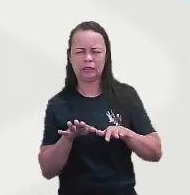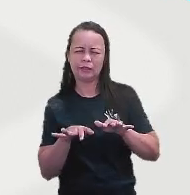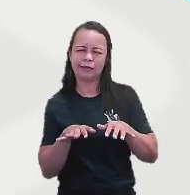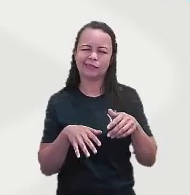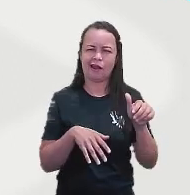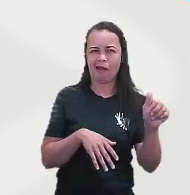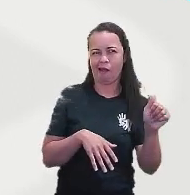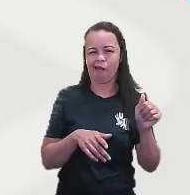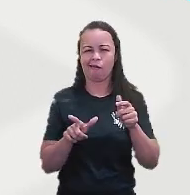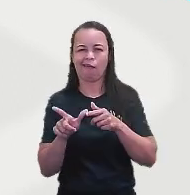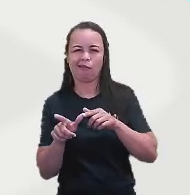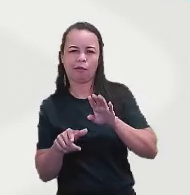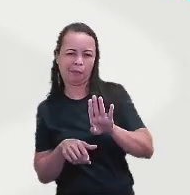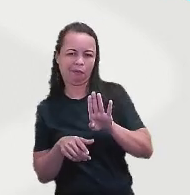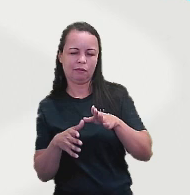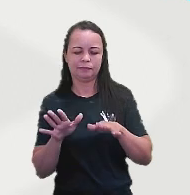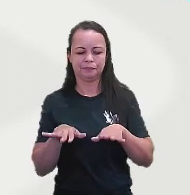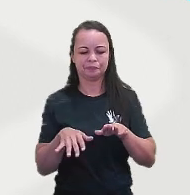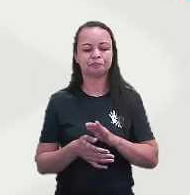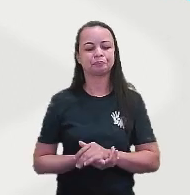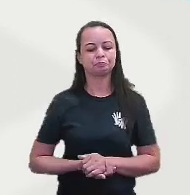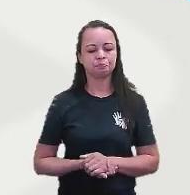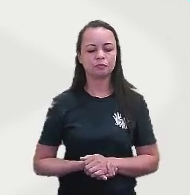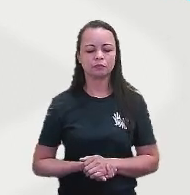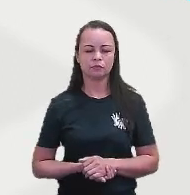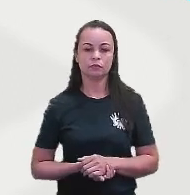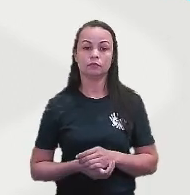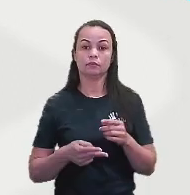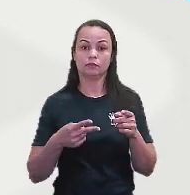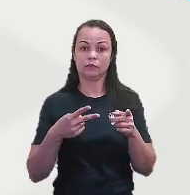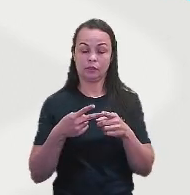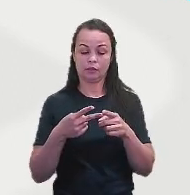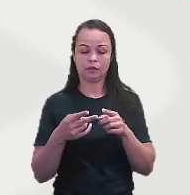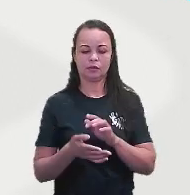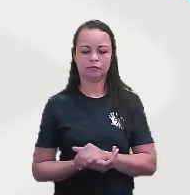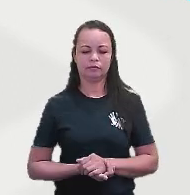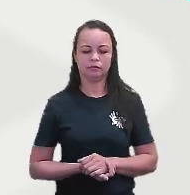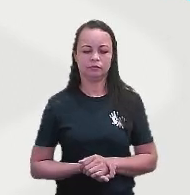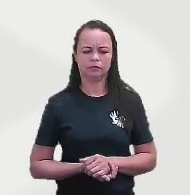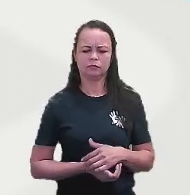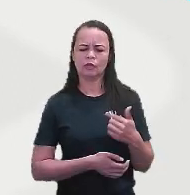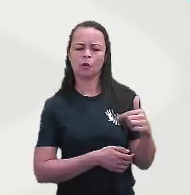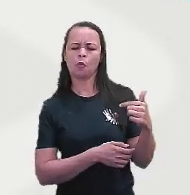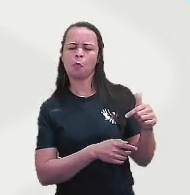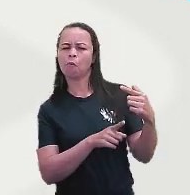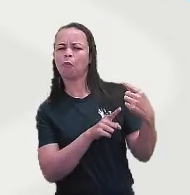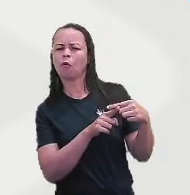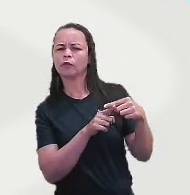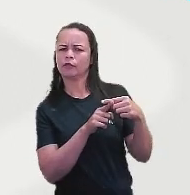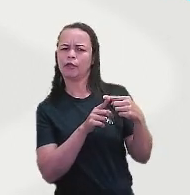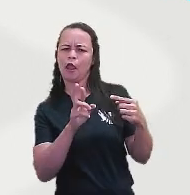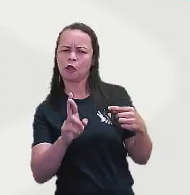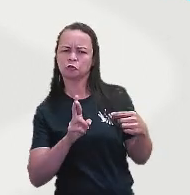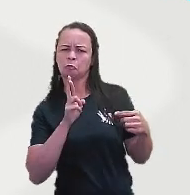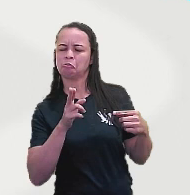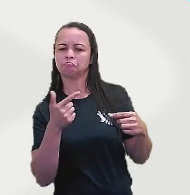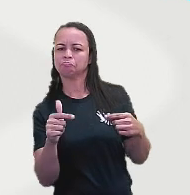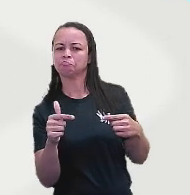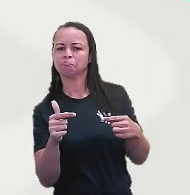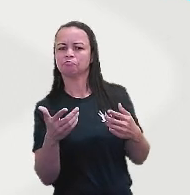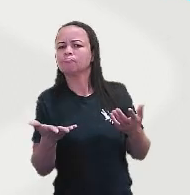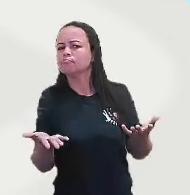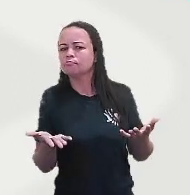tá? Vamos ver a segunda. Não há nenhum porquê que não tenha resposta.